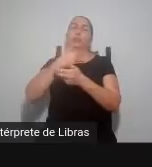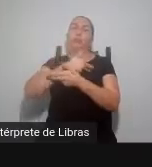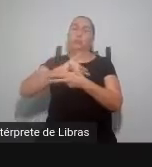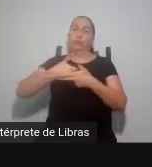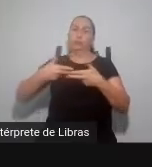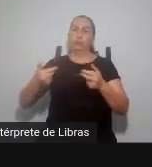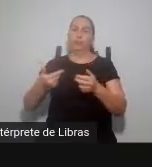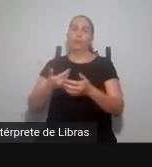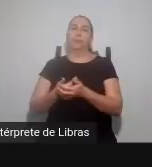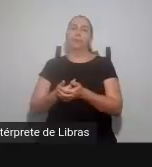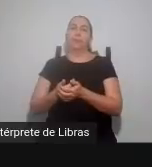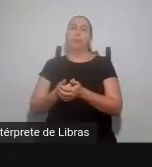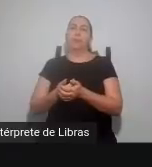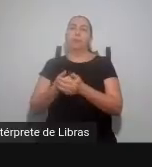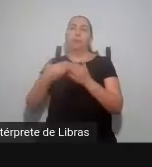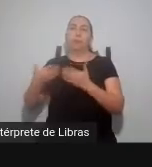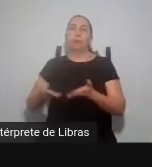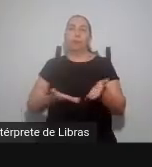Aqui